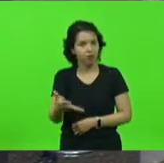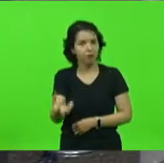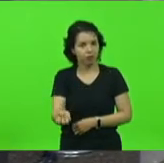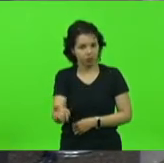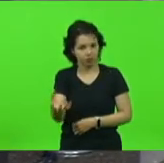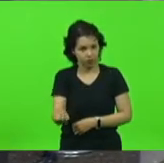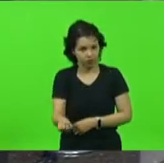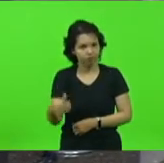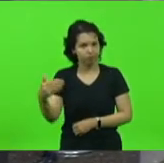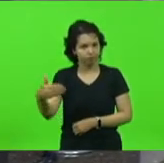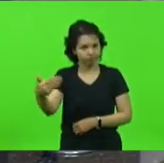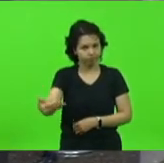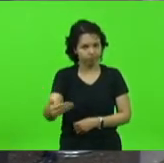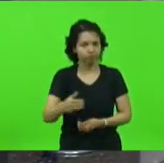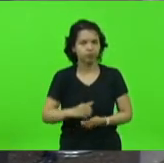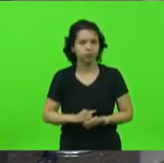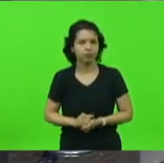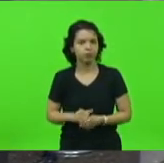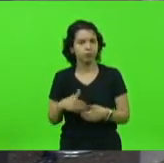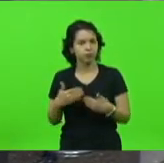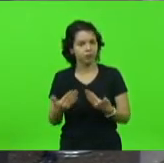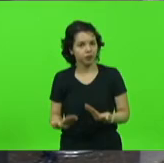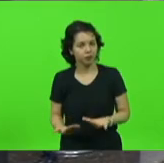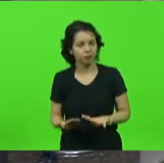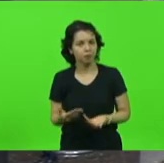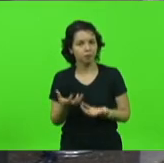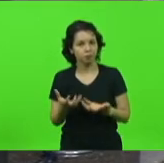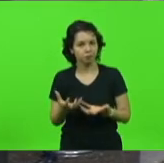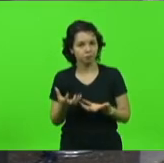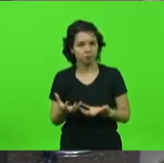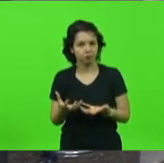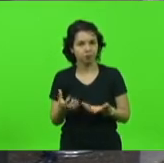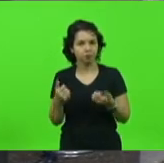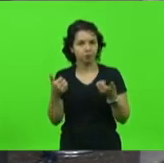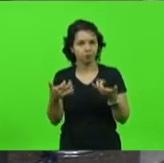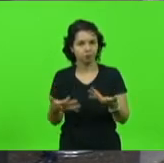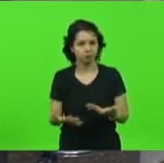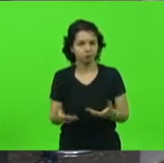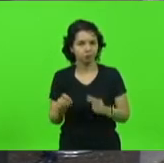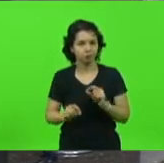frente. Então, eu só queria colocar